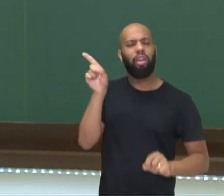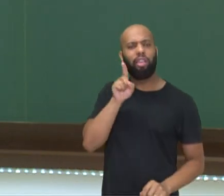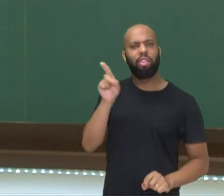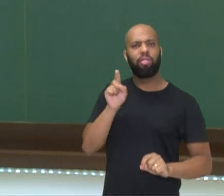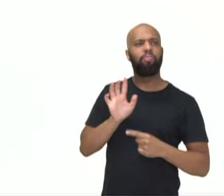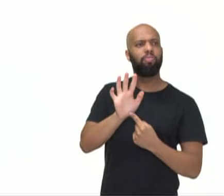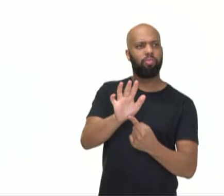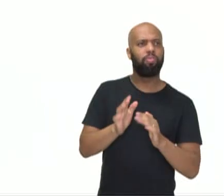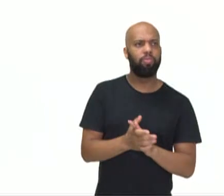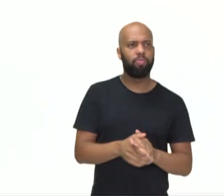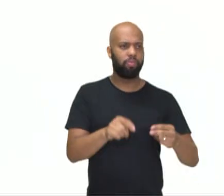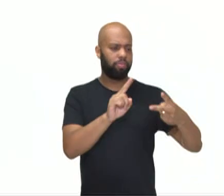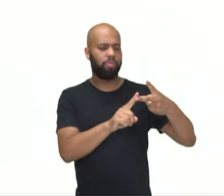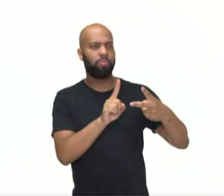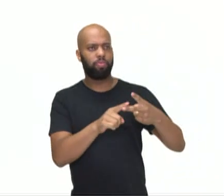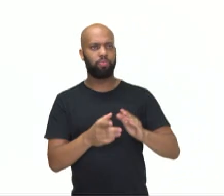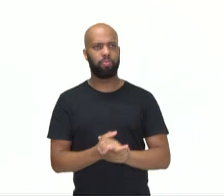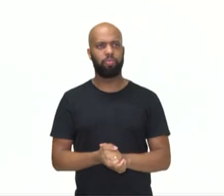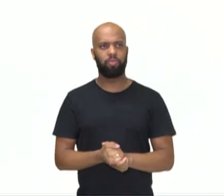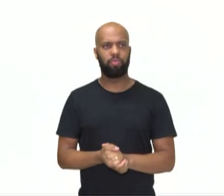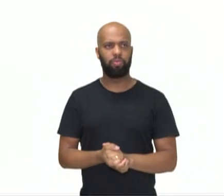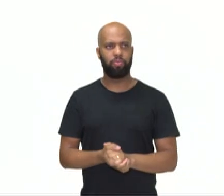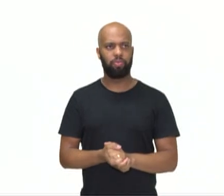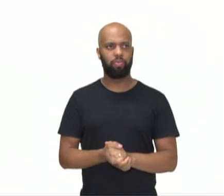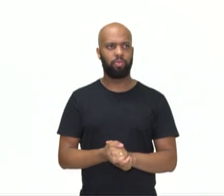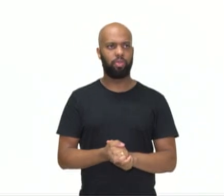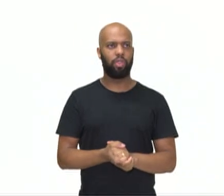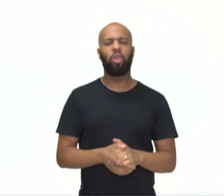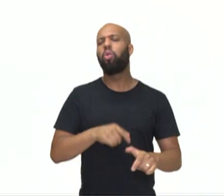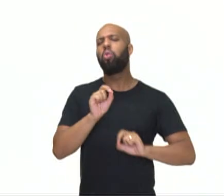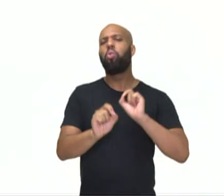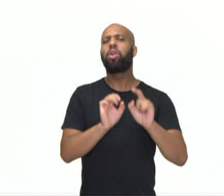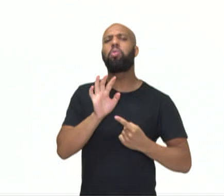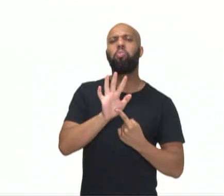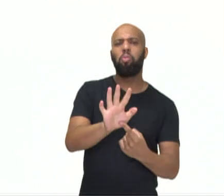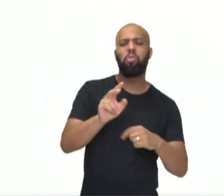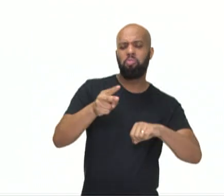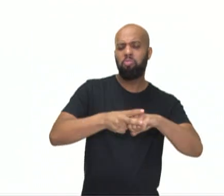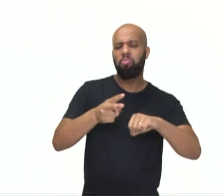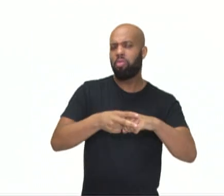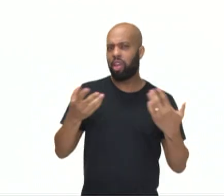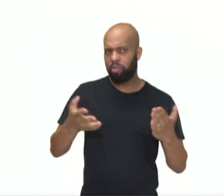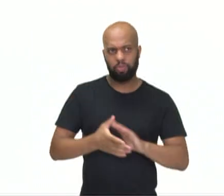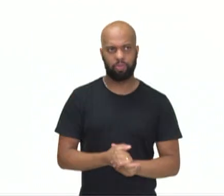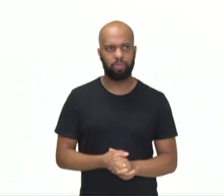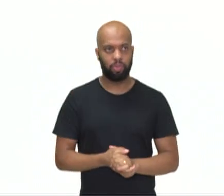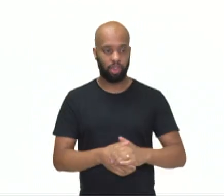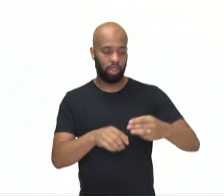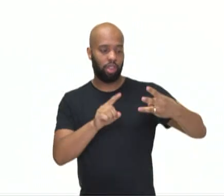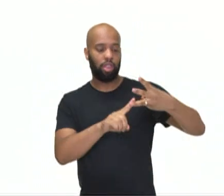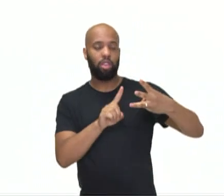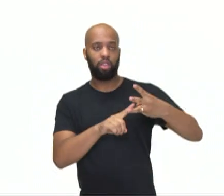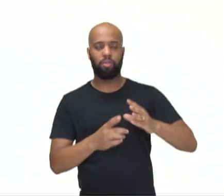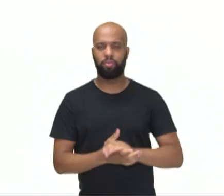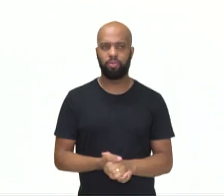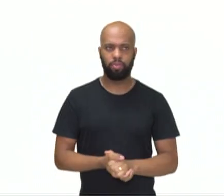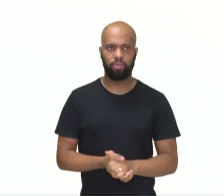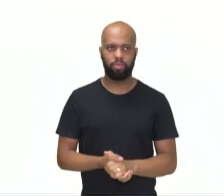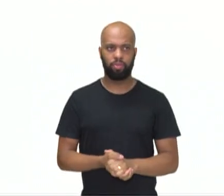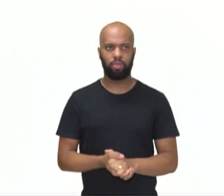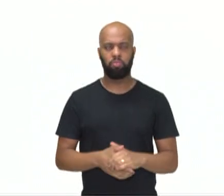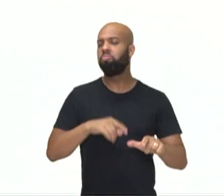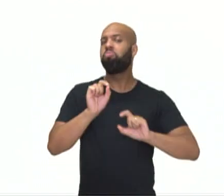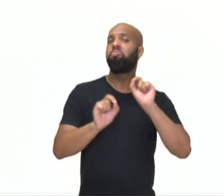indicando? B, esta é Ana. O que será que está indicando? Letra C, somos altos e